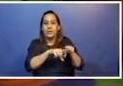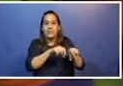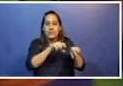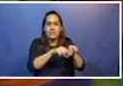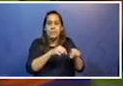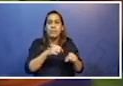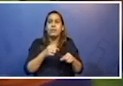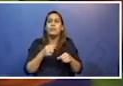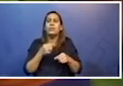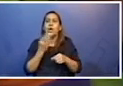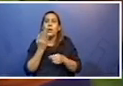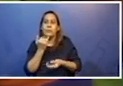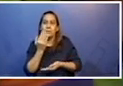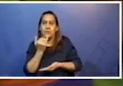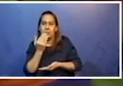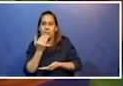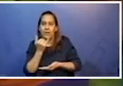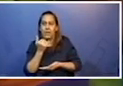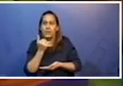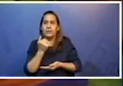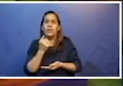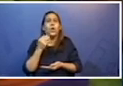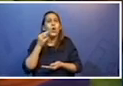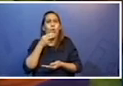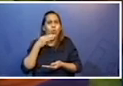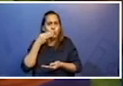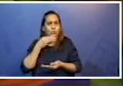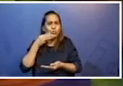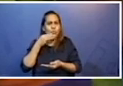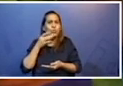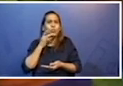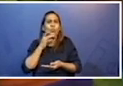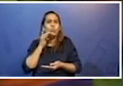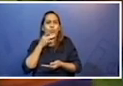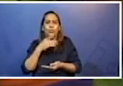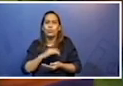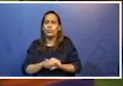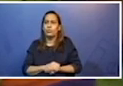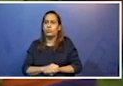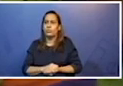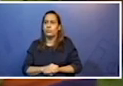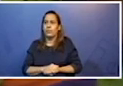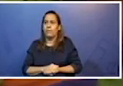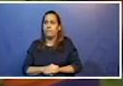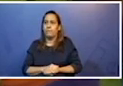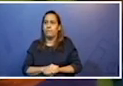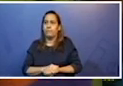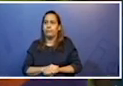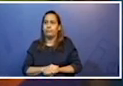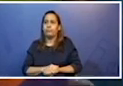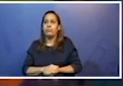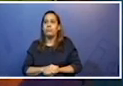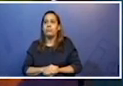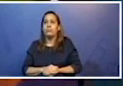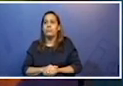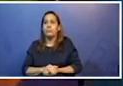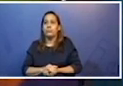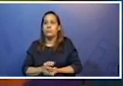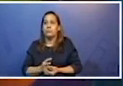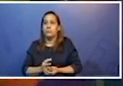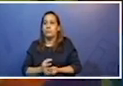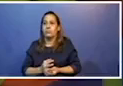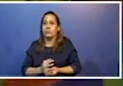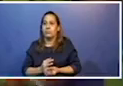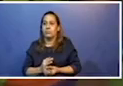E dentro nós temos as sementes, que é essas aqui que estão sendo mostradas, que descascadas são aquelas